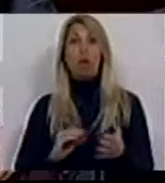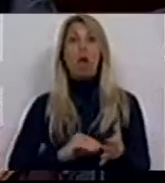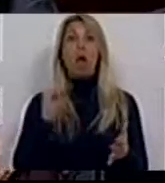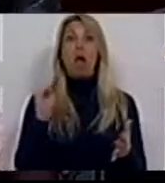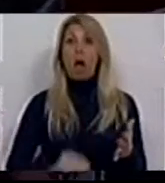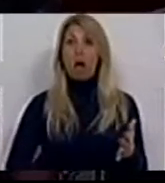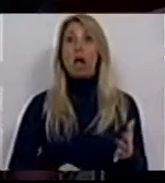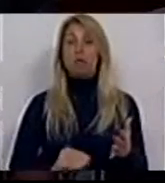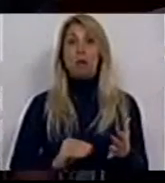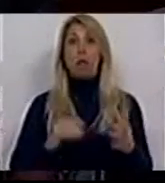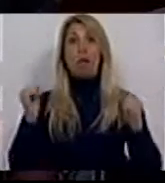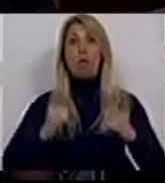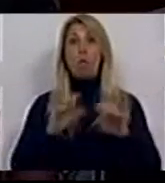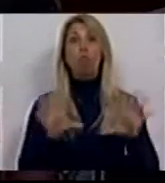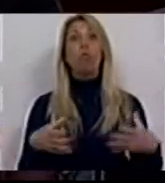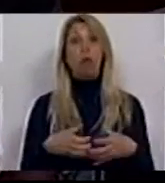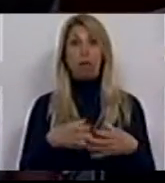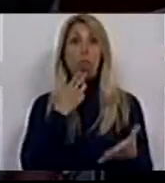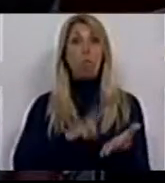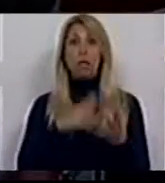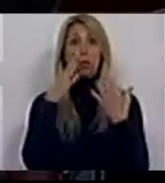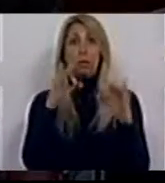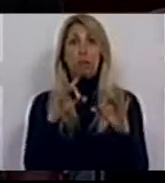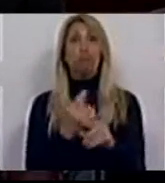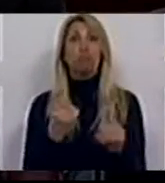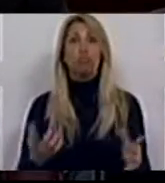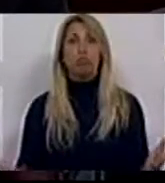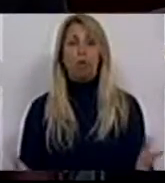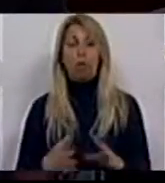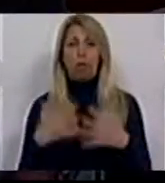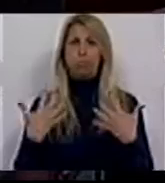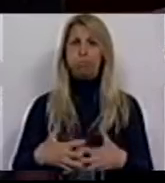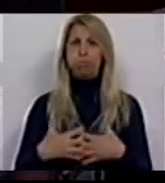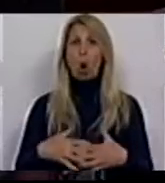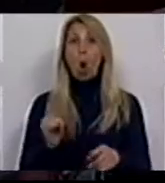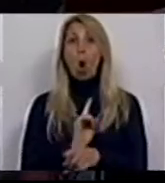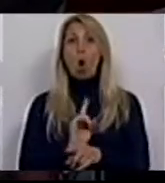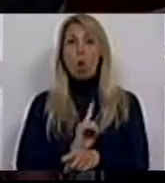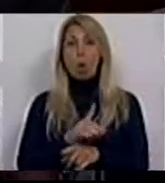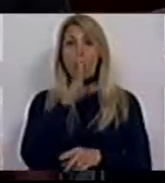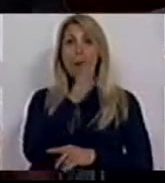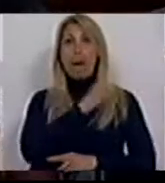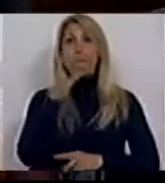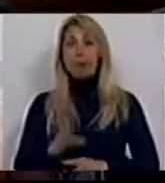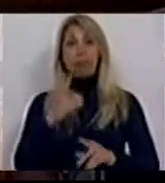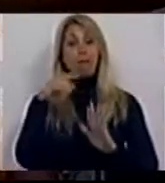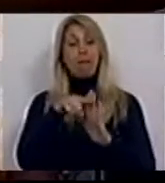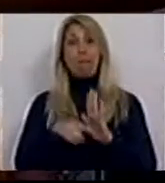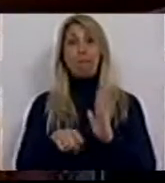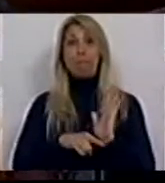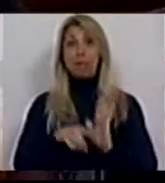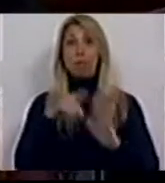acordos por uma raz mles que o governo tem dúvidas desde apliação do princípio da Autonomia local em matéria